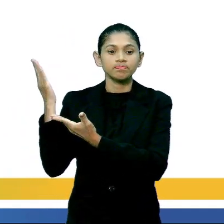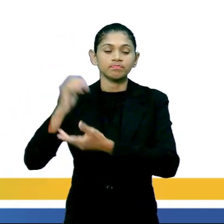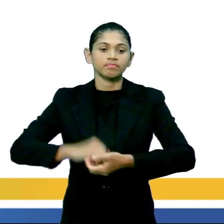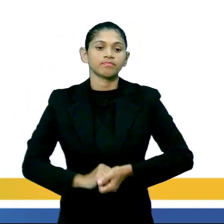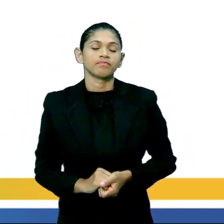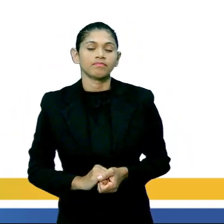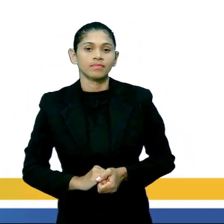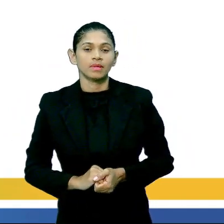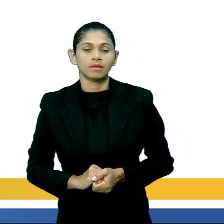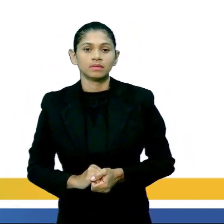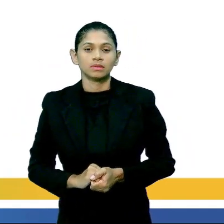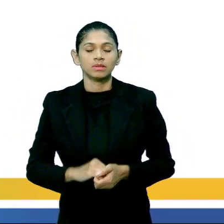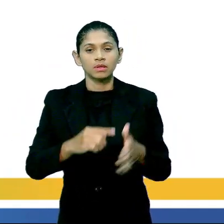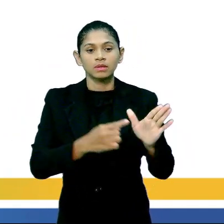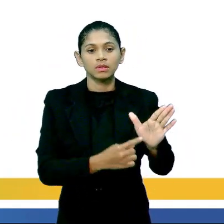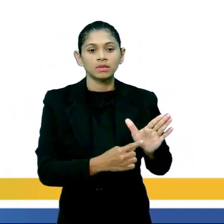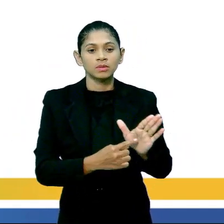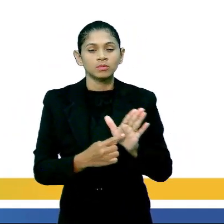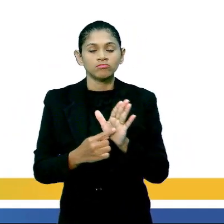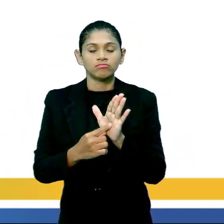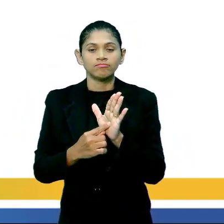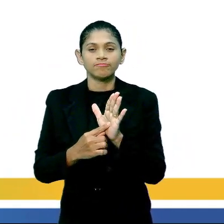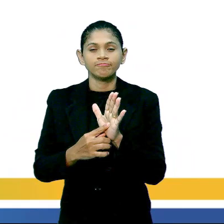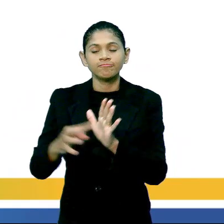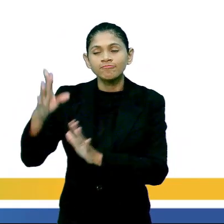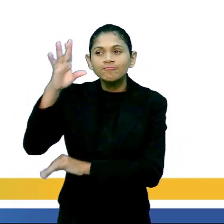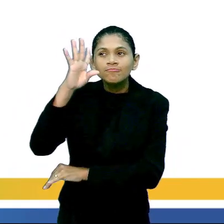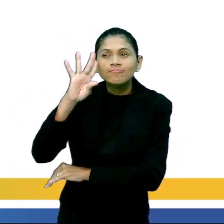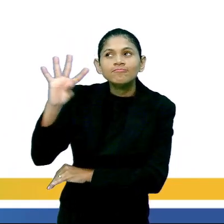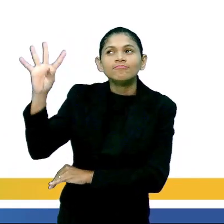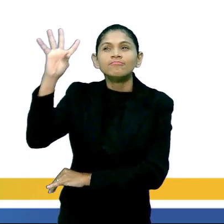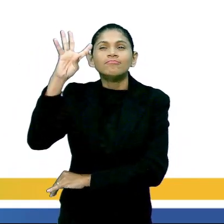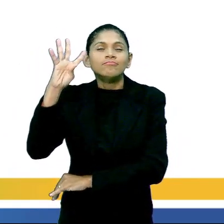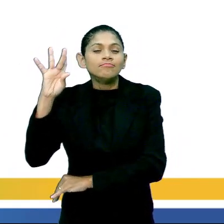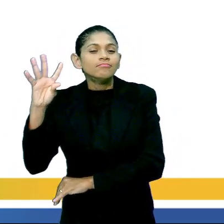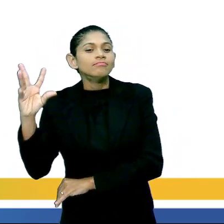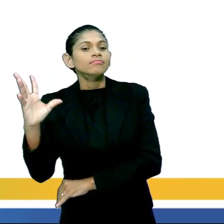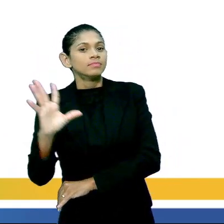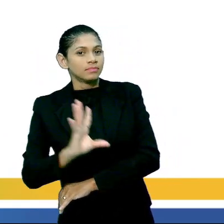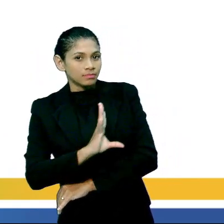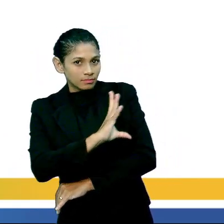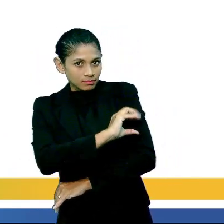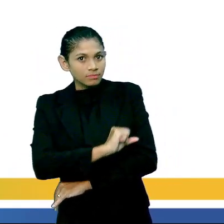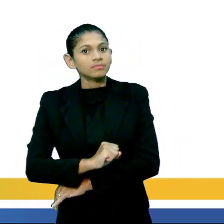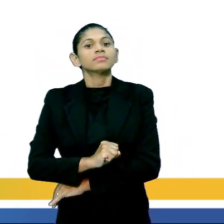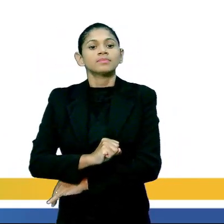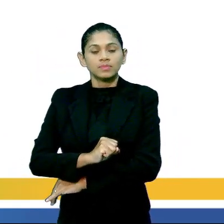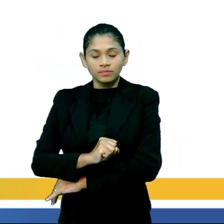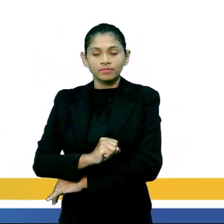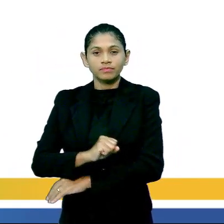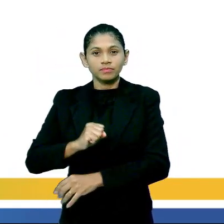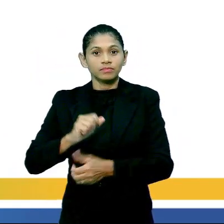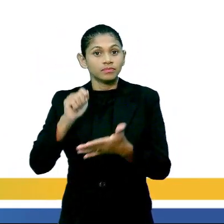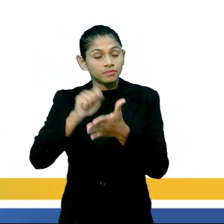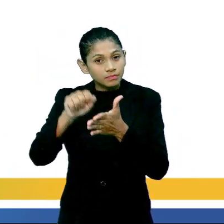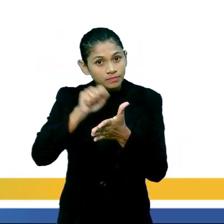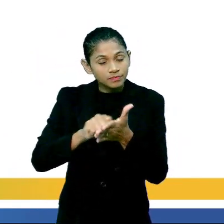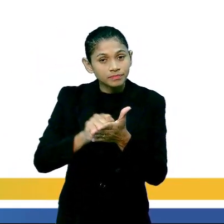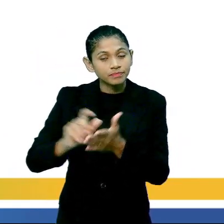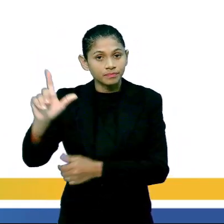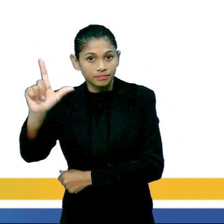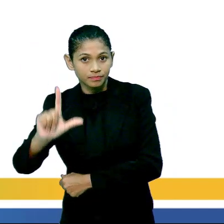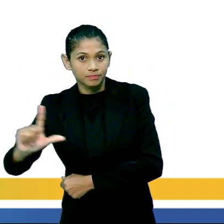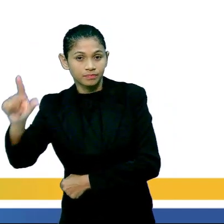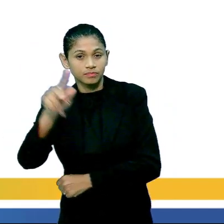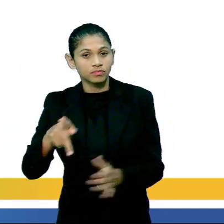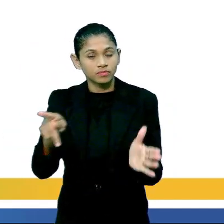maturidade aqui, a gente tem a apresentação da idealização amorosa. Lembrando que a produção literária do Castro Alves, embora a